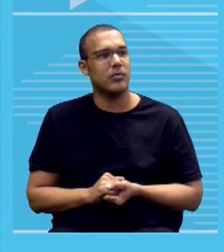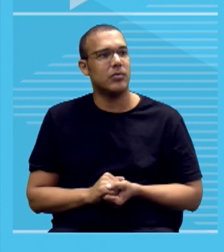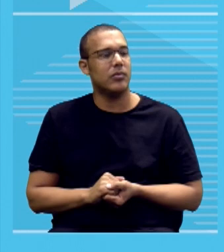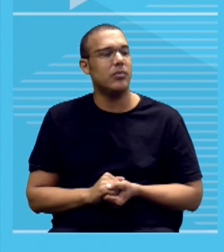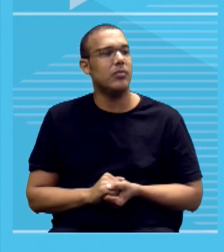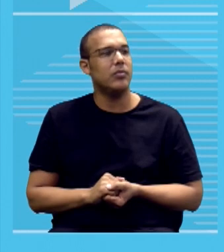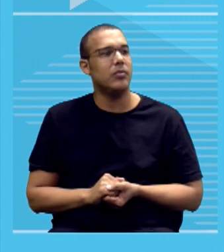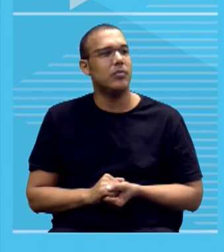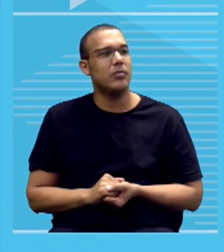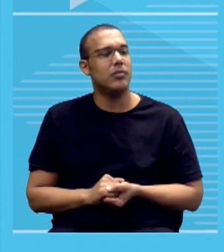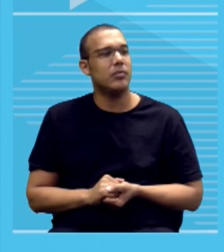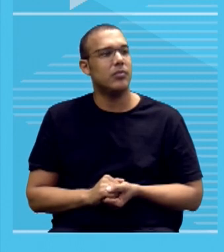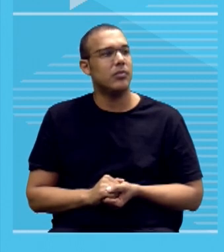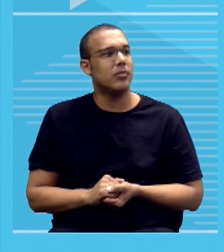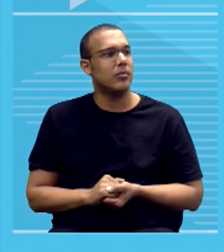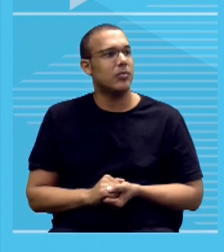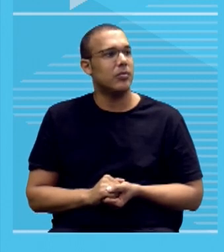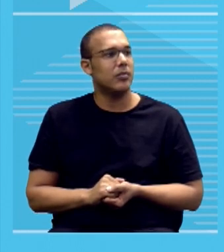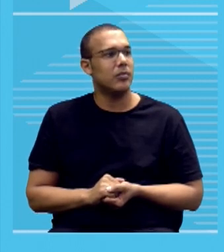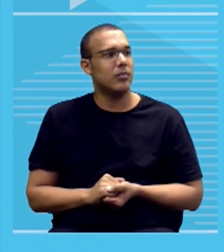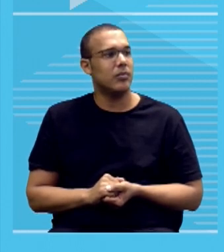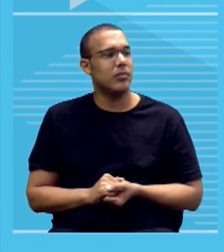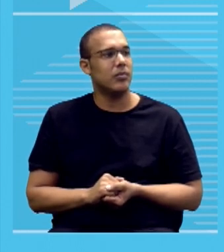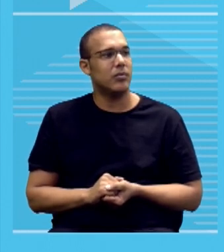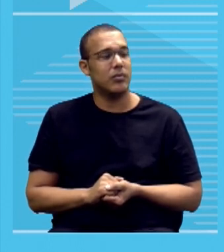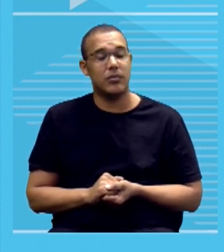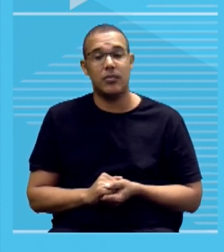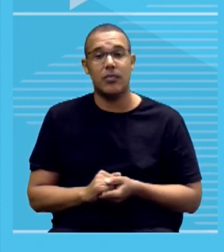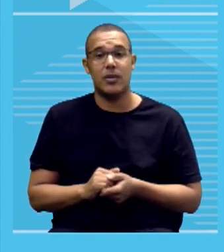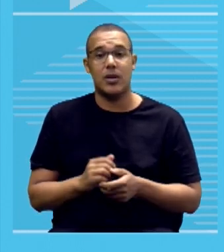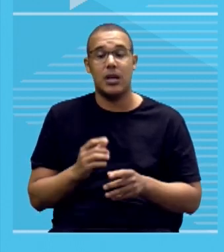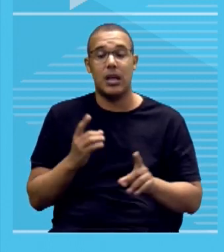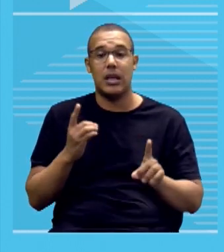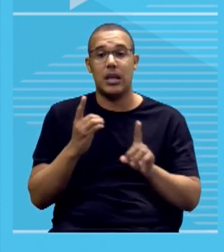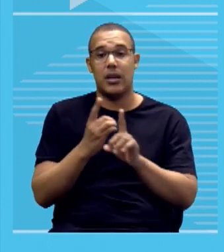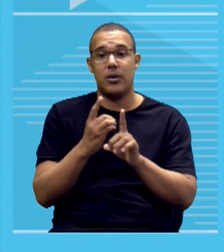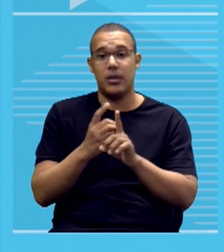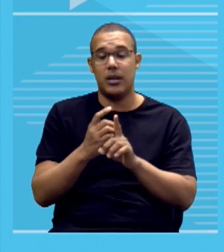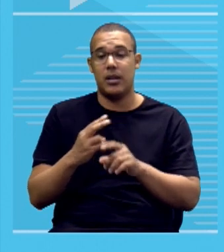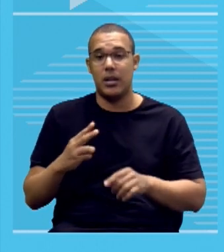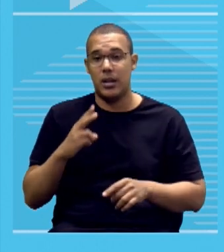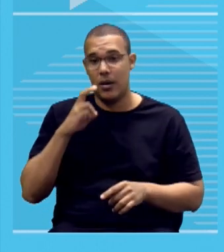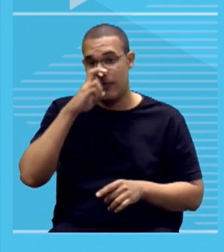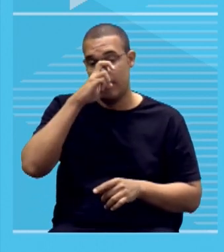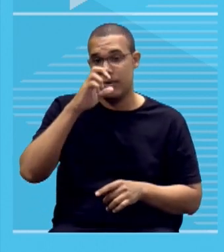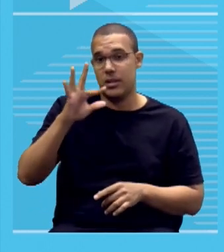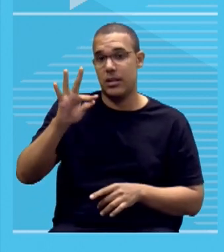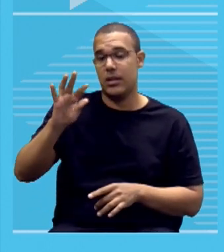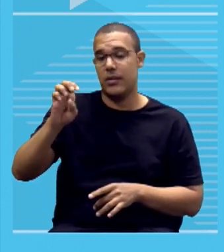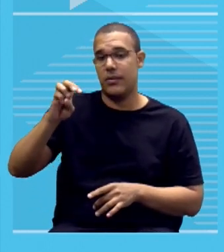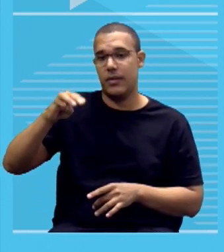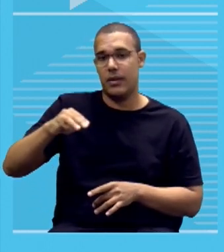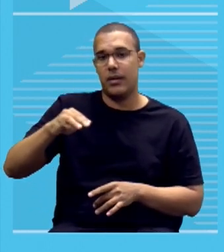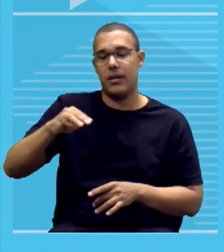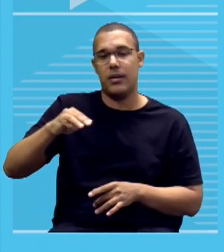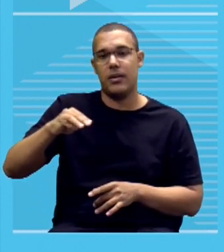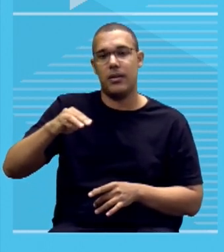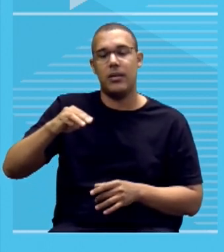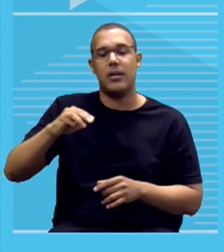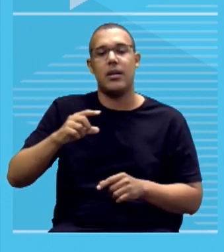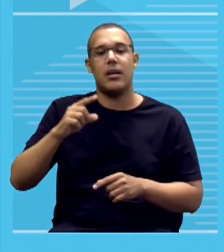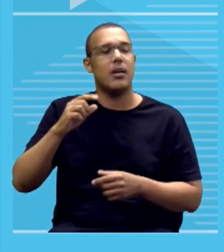que ele está vendendo é D. Tá, eu quero saber o valor da força contra a eletromotriz, ou seja, força